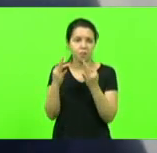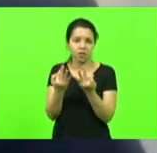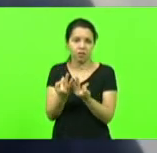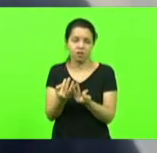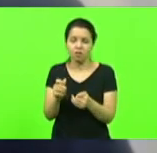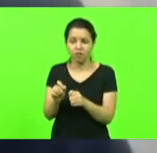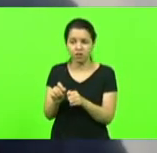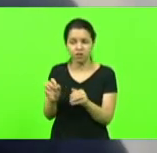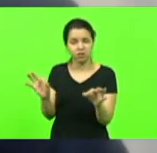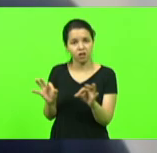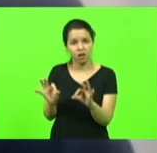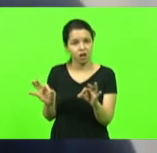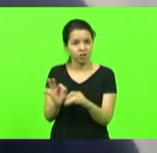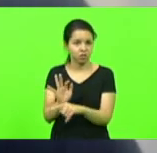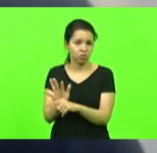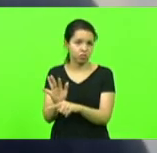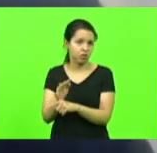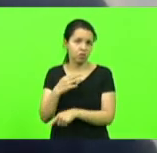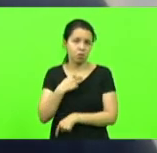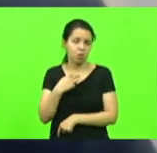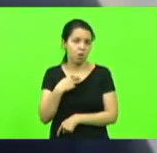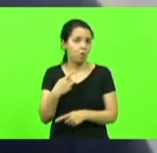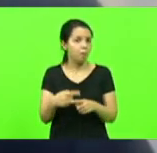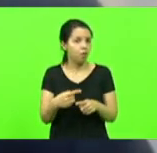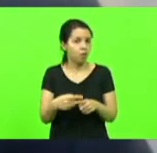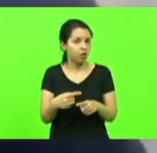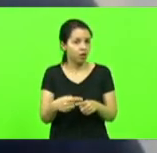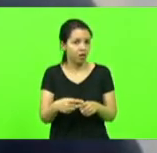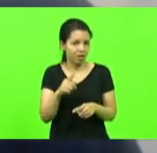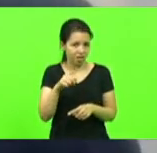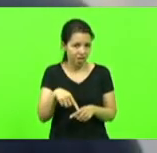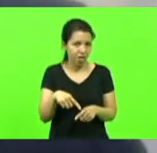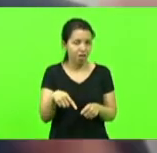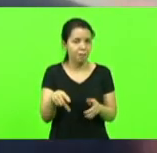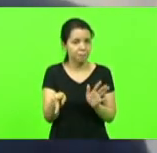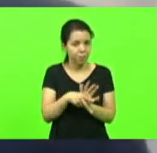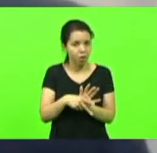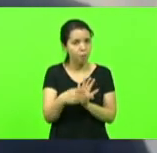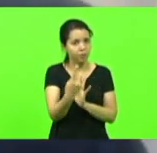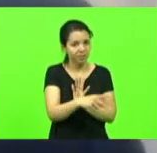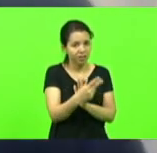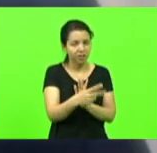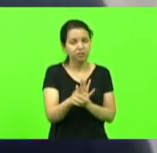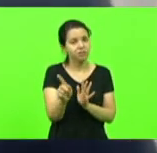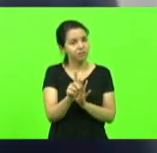fazer pela criança, porque não se trata da neuropediatria. Tá? Então, nós temos